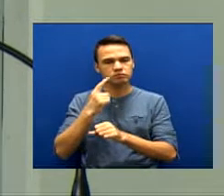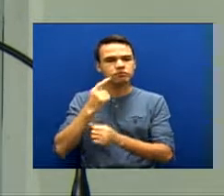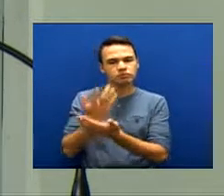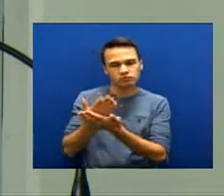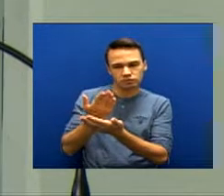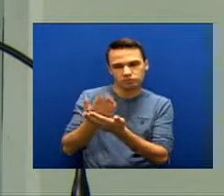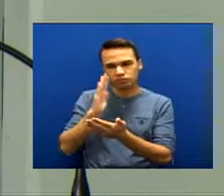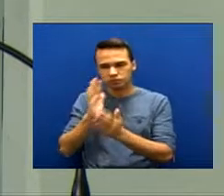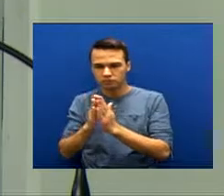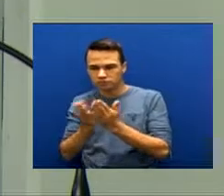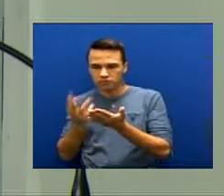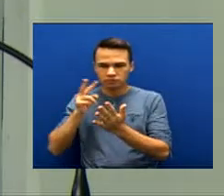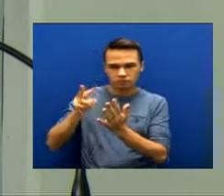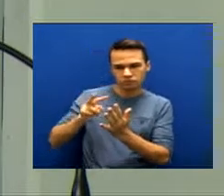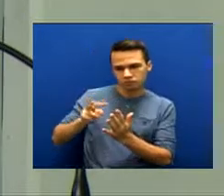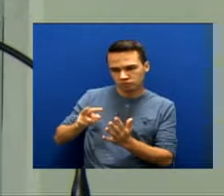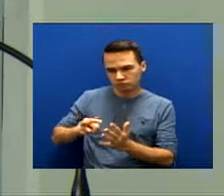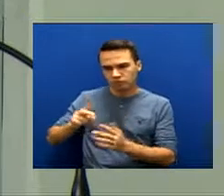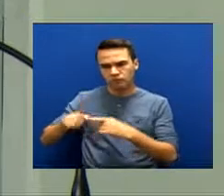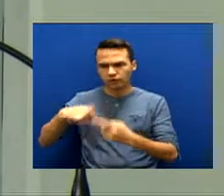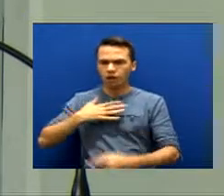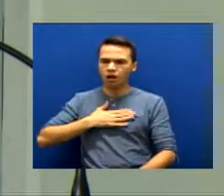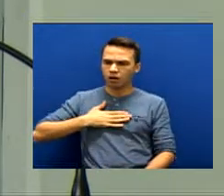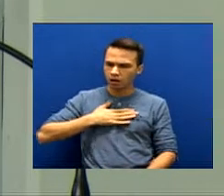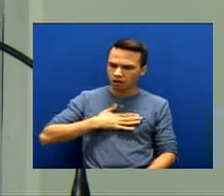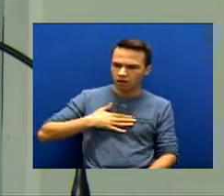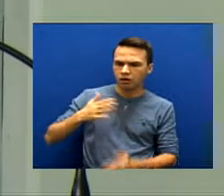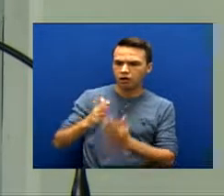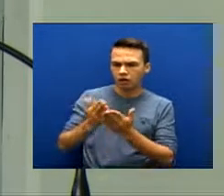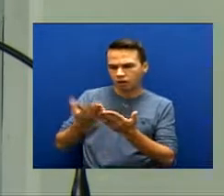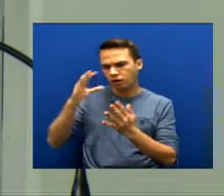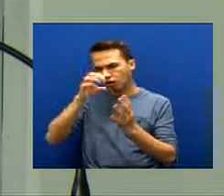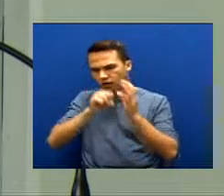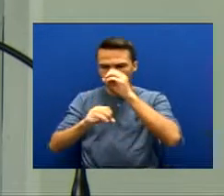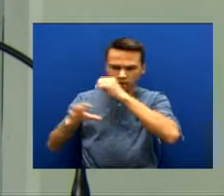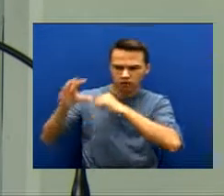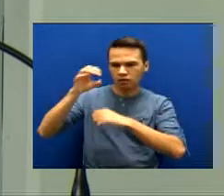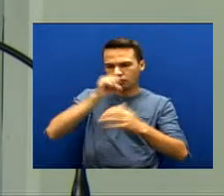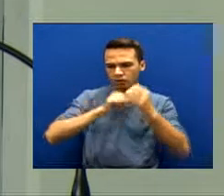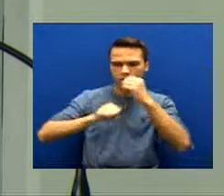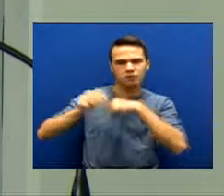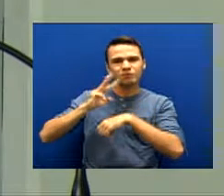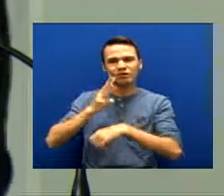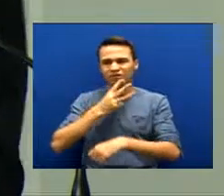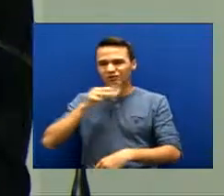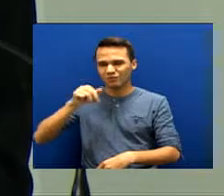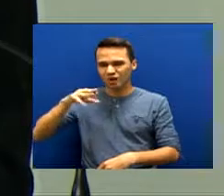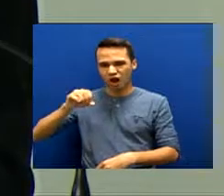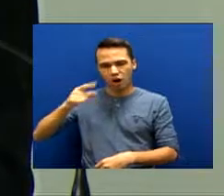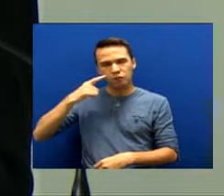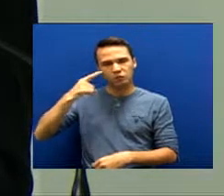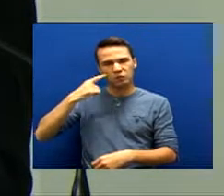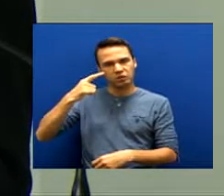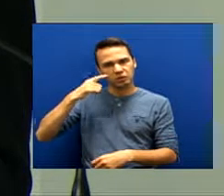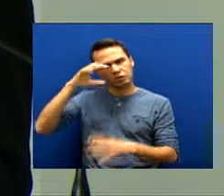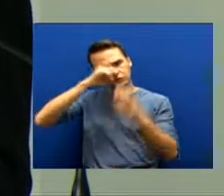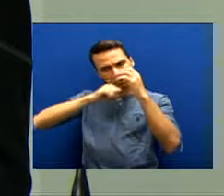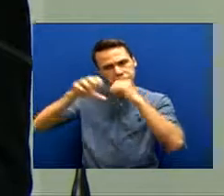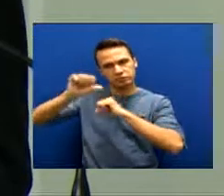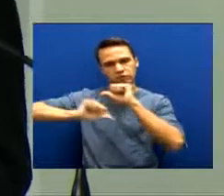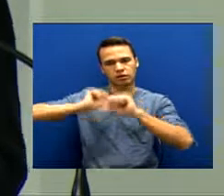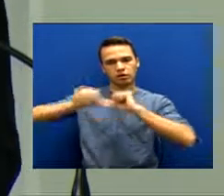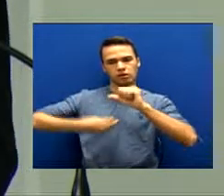que já tiveram experiências de visitar alguma unidade carcerária, os detentos, alguns sempre te pedem alguma coisa, me dê isso, me dê dinheiro,